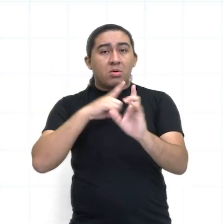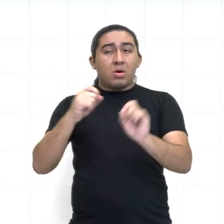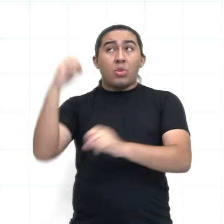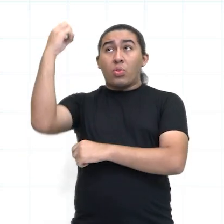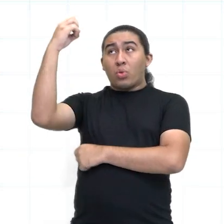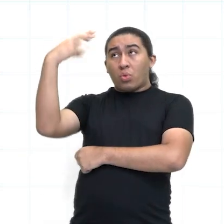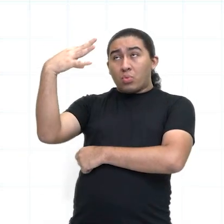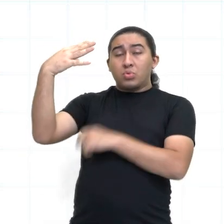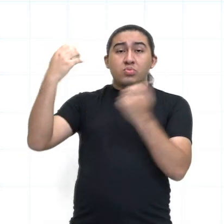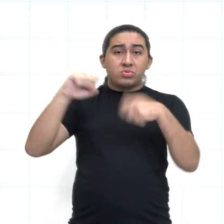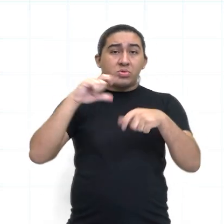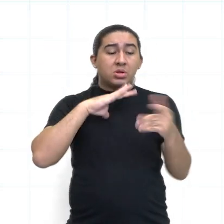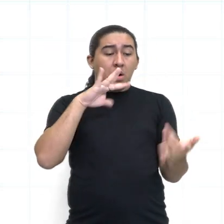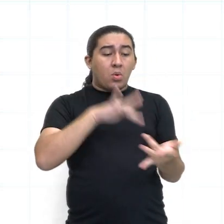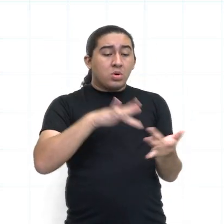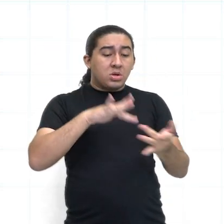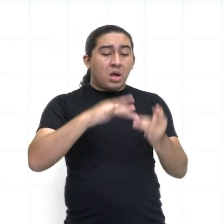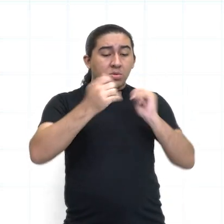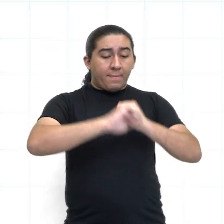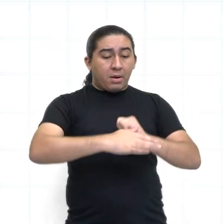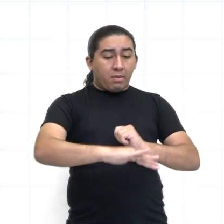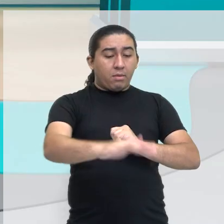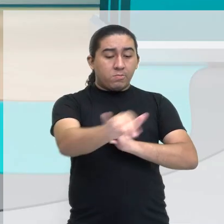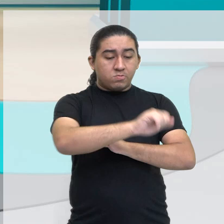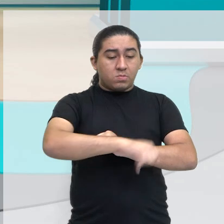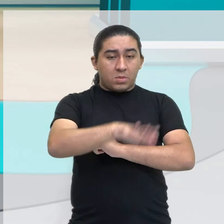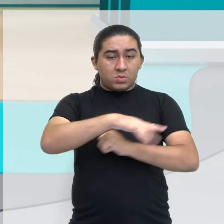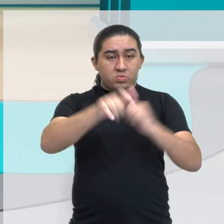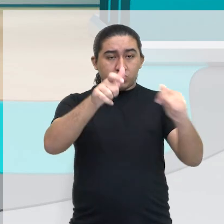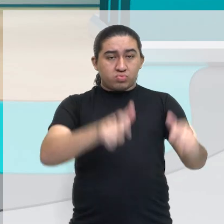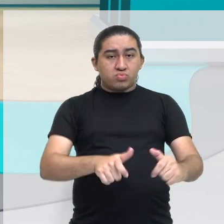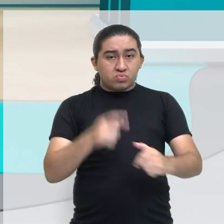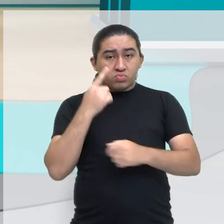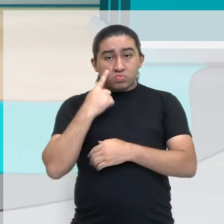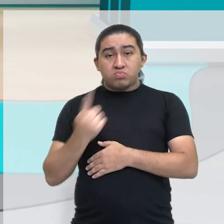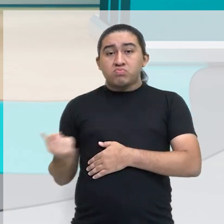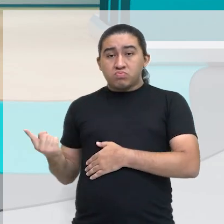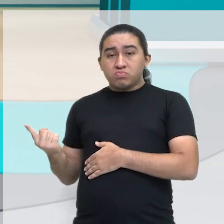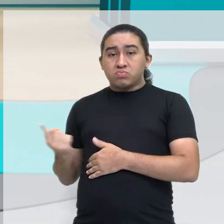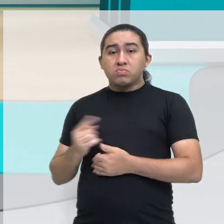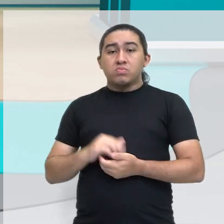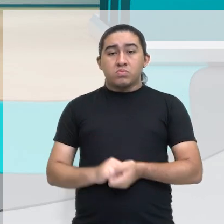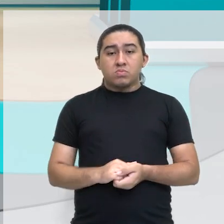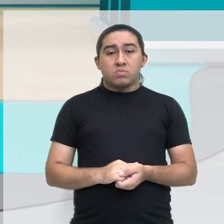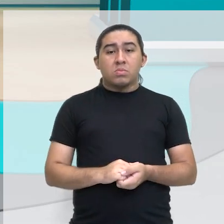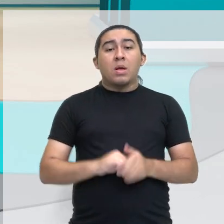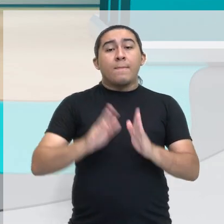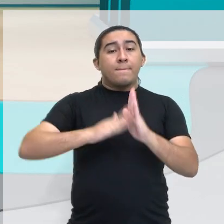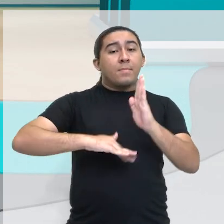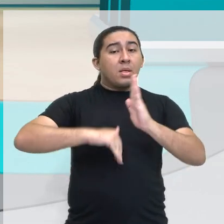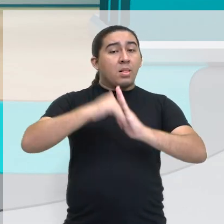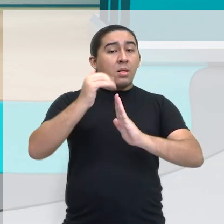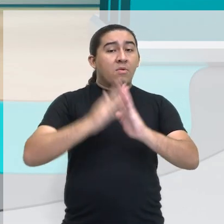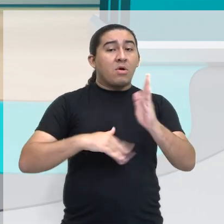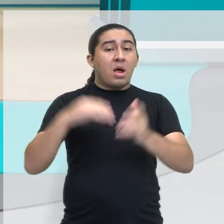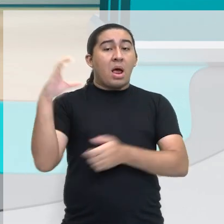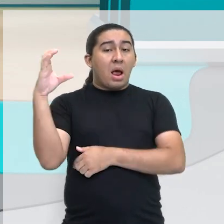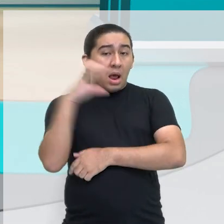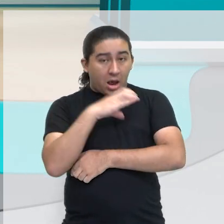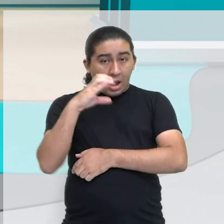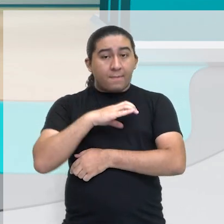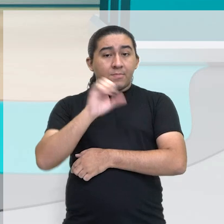luz refletindo ali sobre a paisagem, como vocês podem ver. Então, eles pintavam rapidamente, com